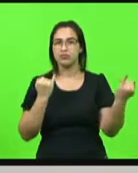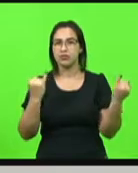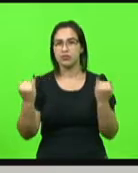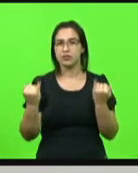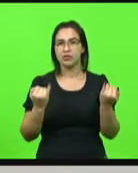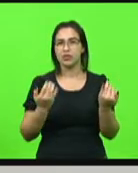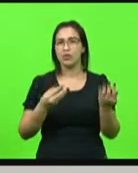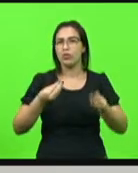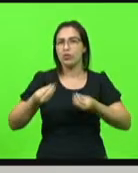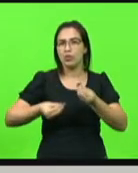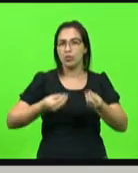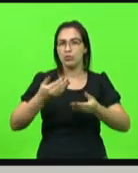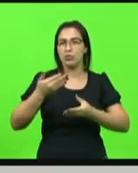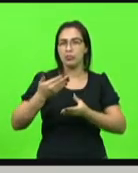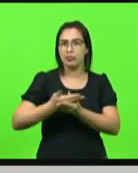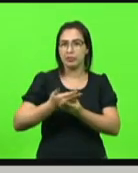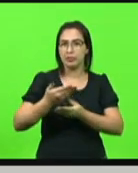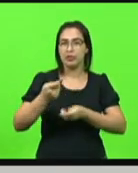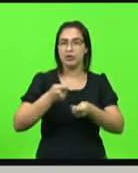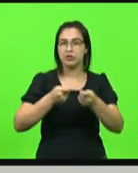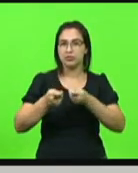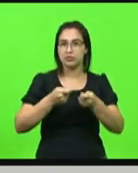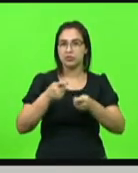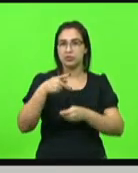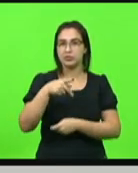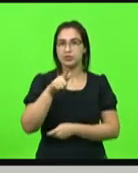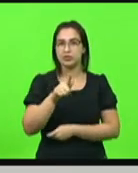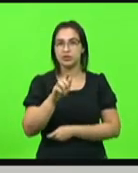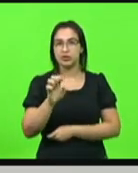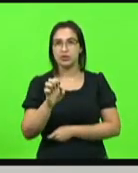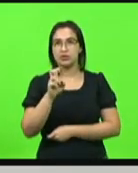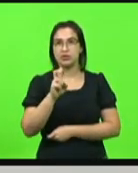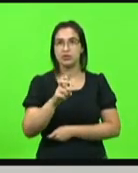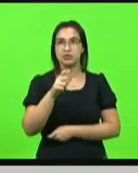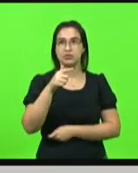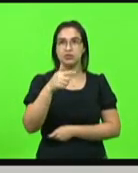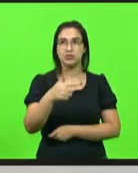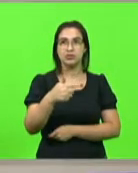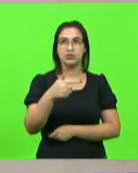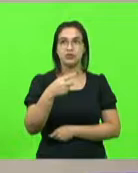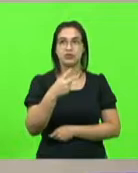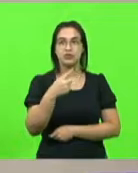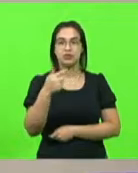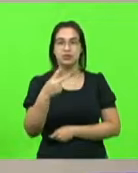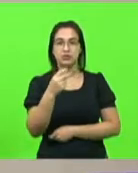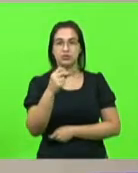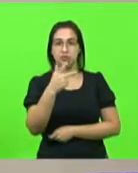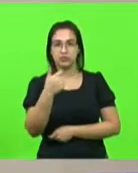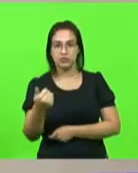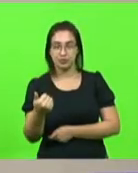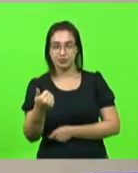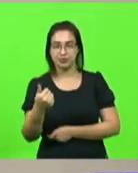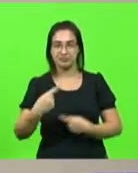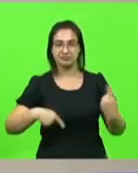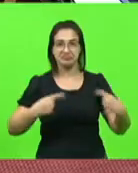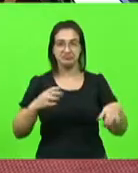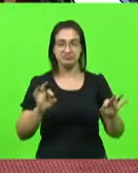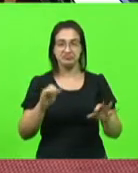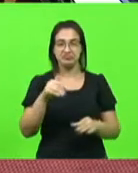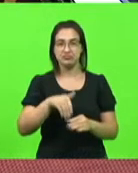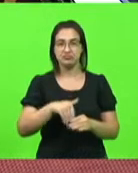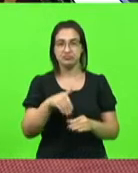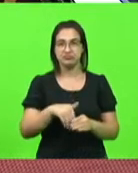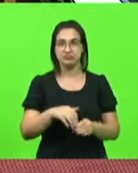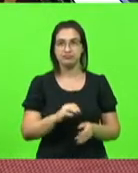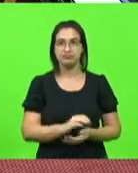do andamento do processo administrativo PGE 5727/2021, em discussão. Não havendo quem queira discutir, em votação. Deputados